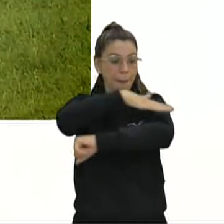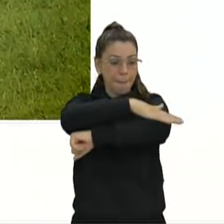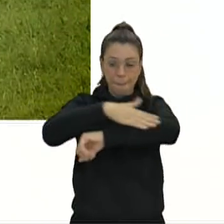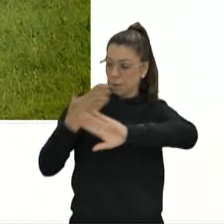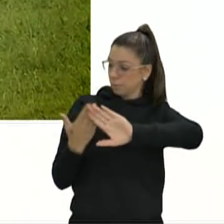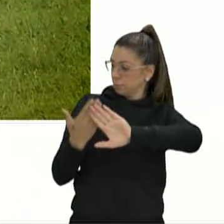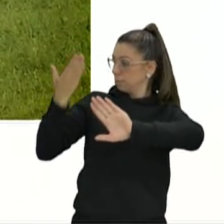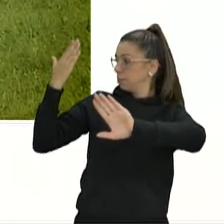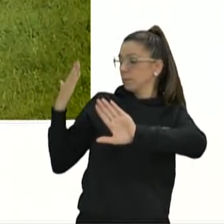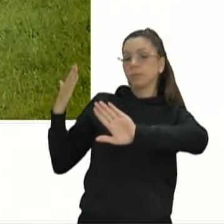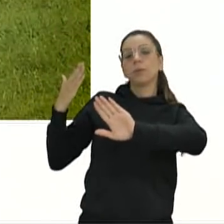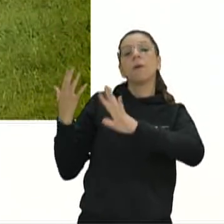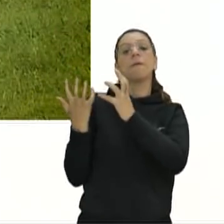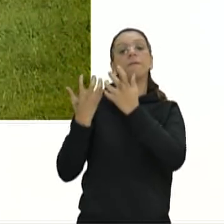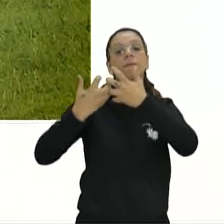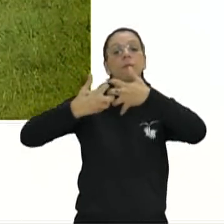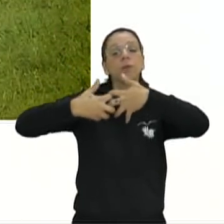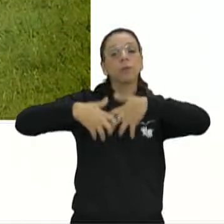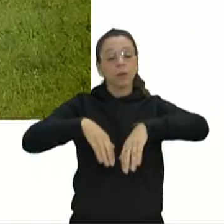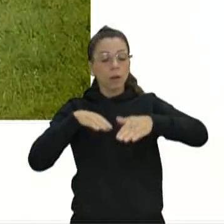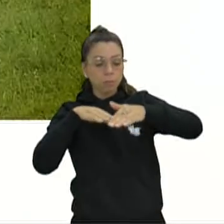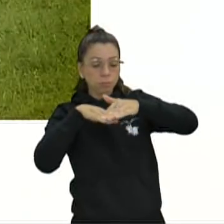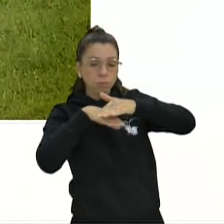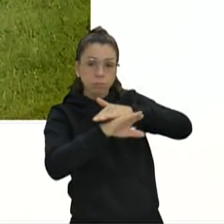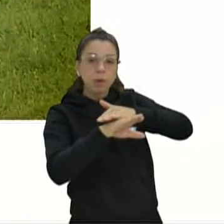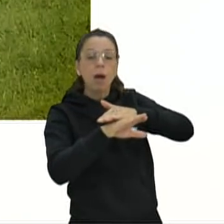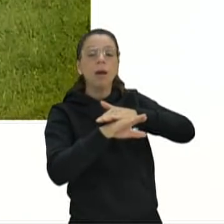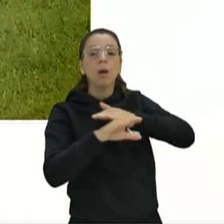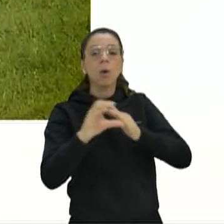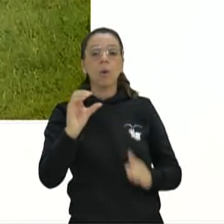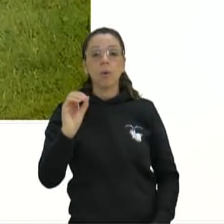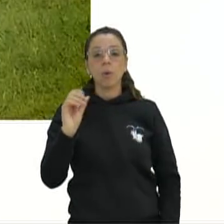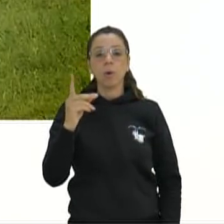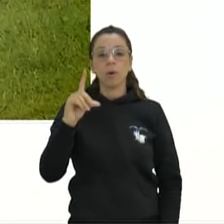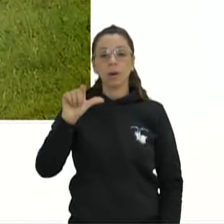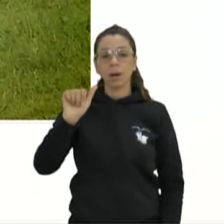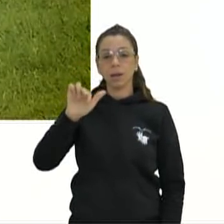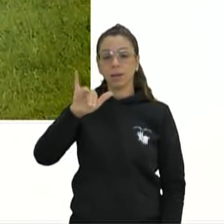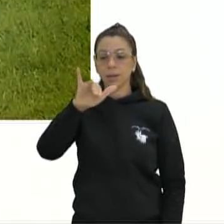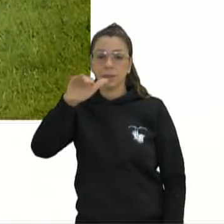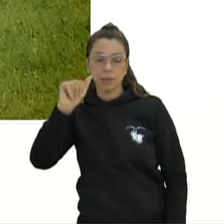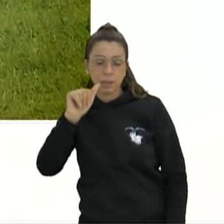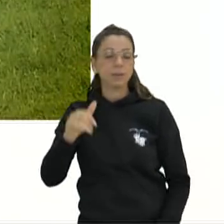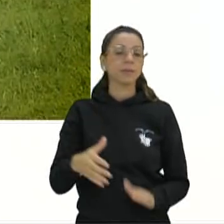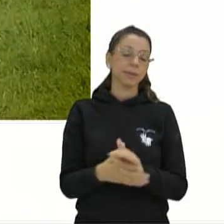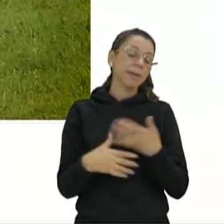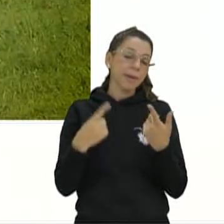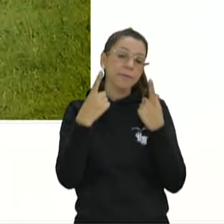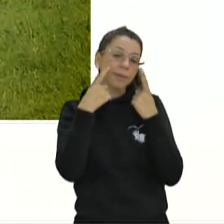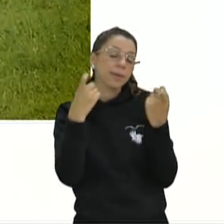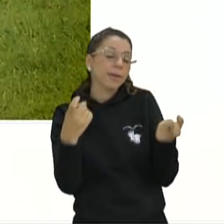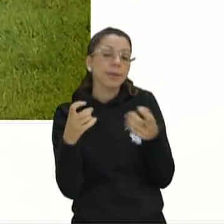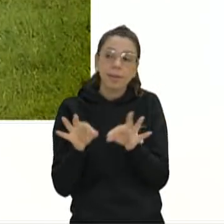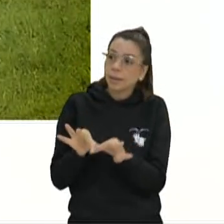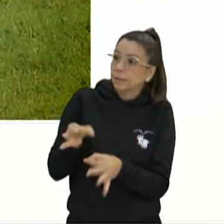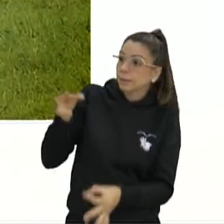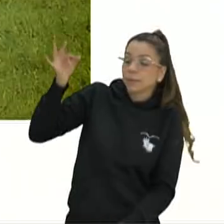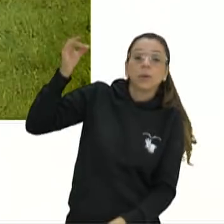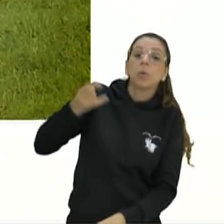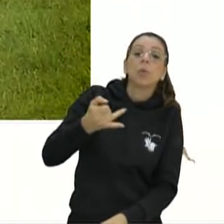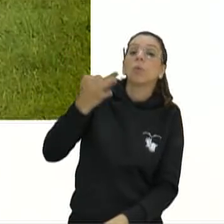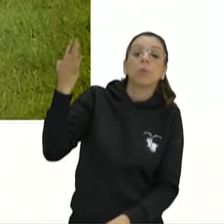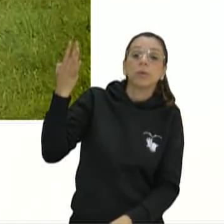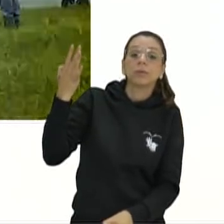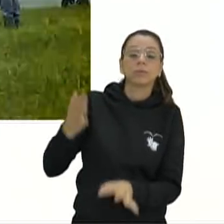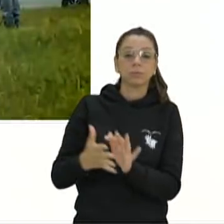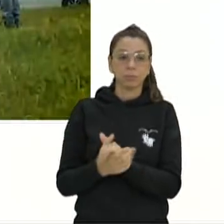trás do parque, funcionava uma olaria. E essa chaminé pertencia a uma antiga olaria e eu fiquei interessada em saber qual é a altura dela.